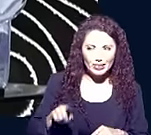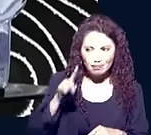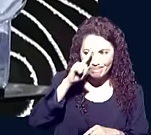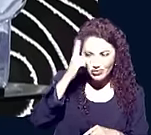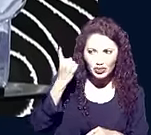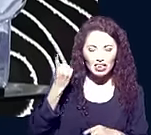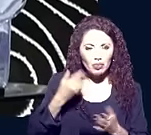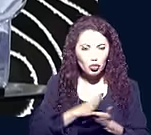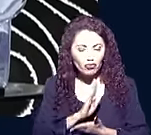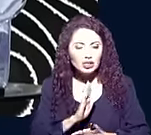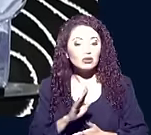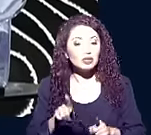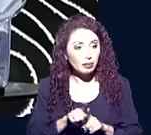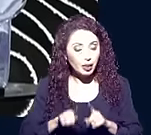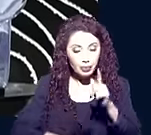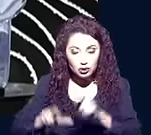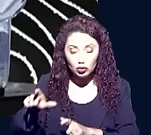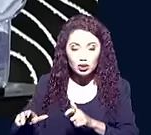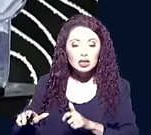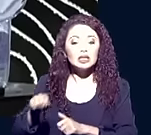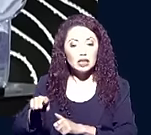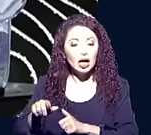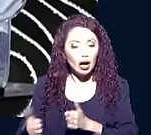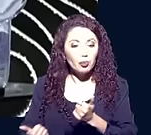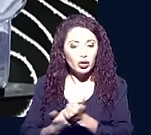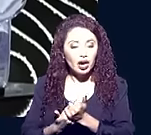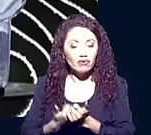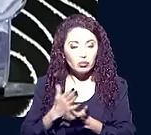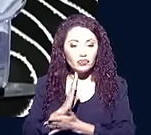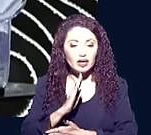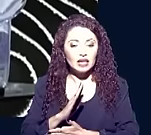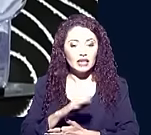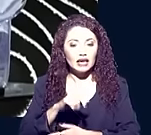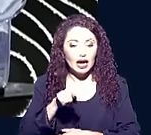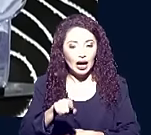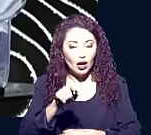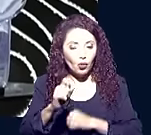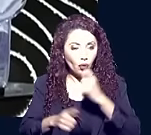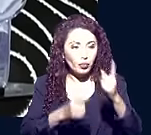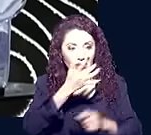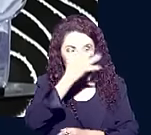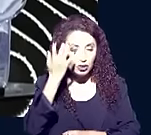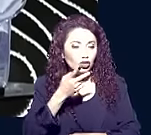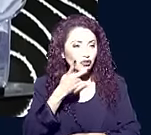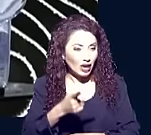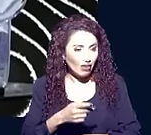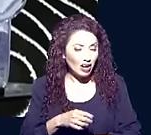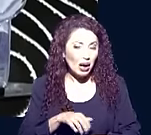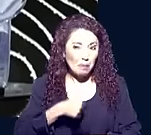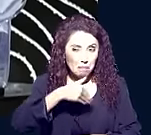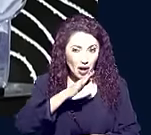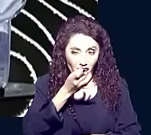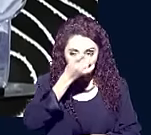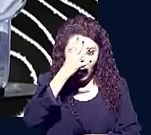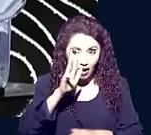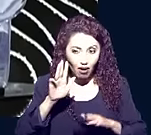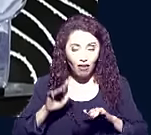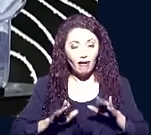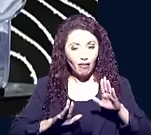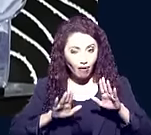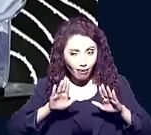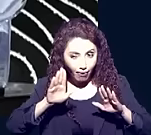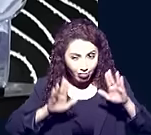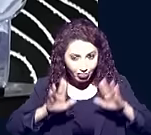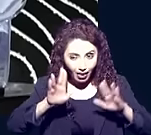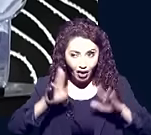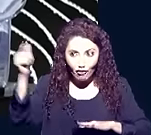próximos ao Senhor eu passava em gabinetes Eu lembro que teve um que me disse assim é mais fácil um alienígena vir a terra do que aprovar a reforma tributária e assim um